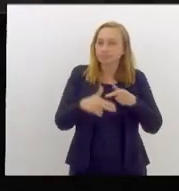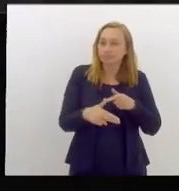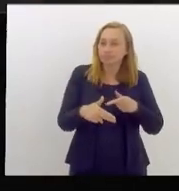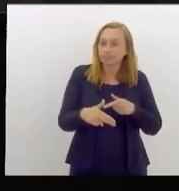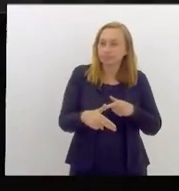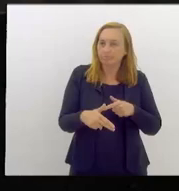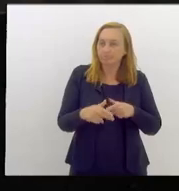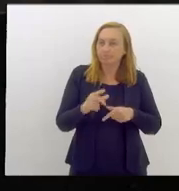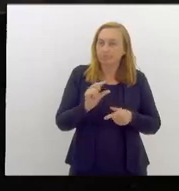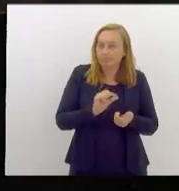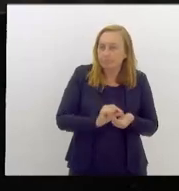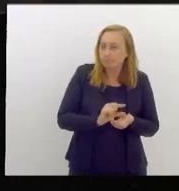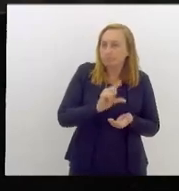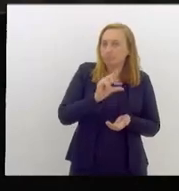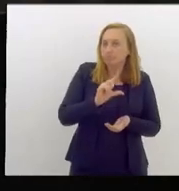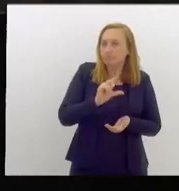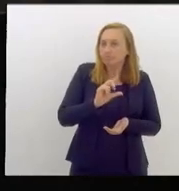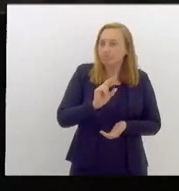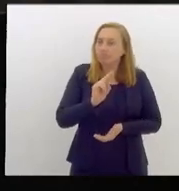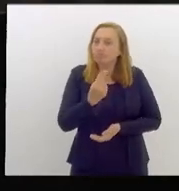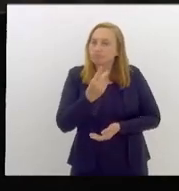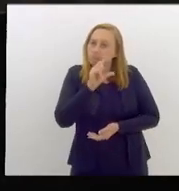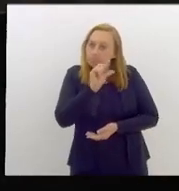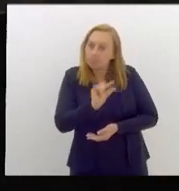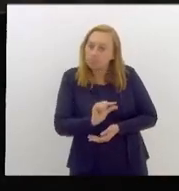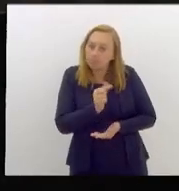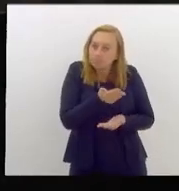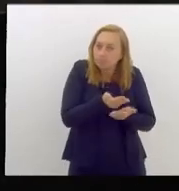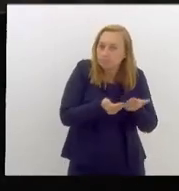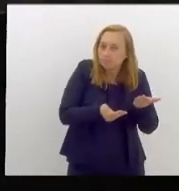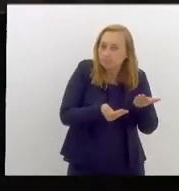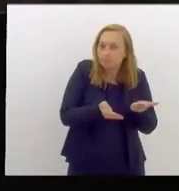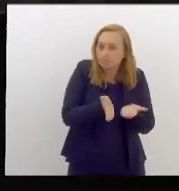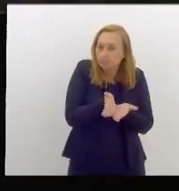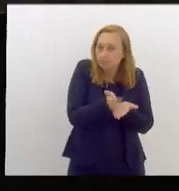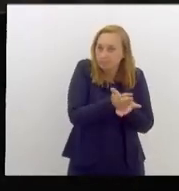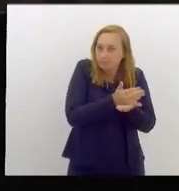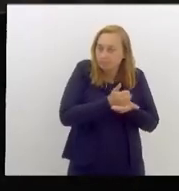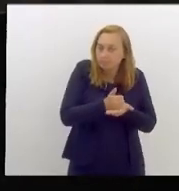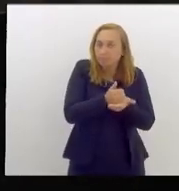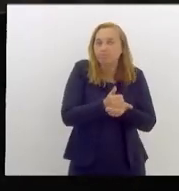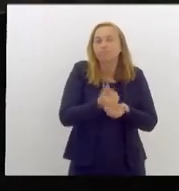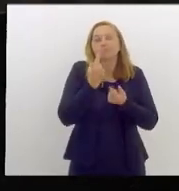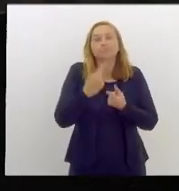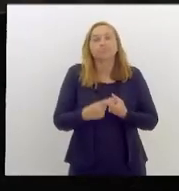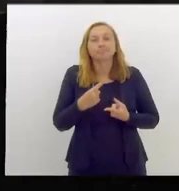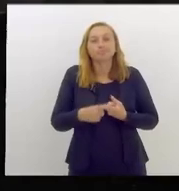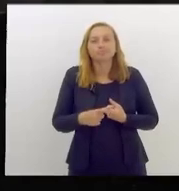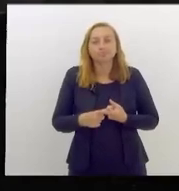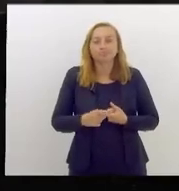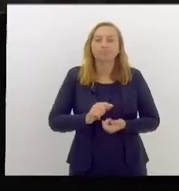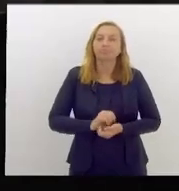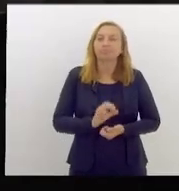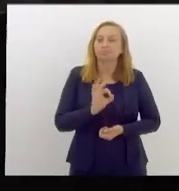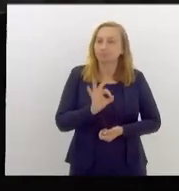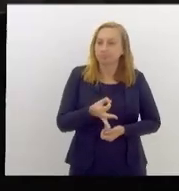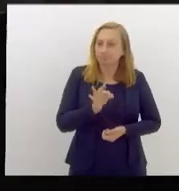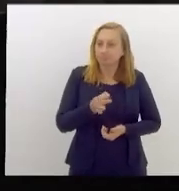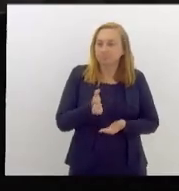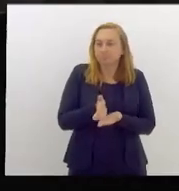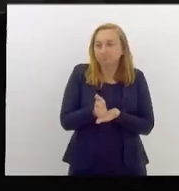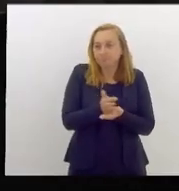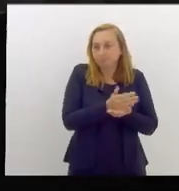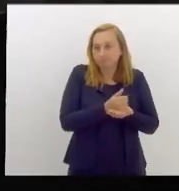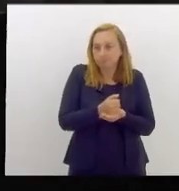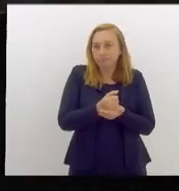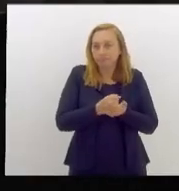o aumento ou a menor perda dessa arrecadação porque indubitavelmente essa arrecadação